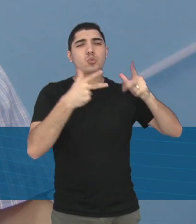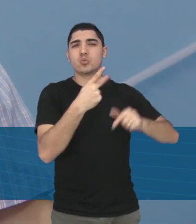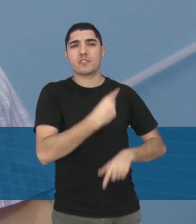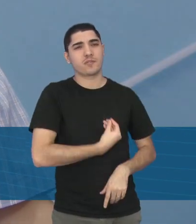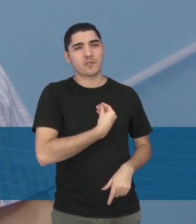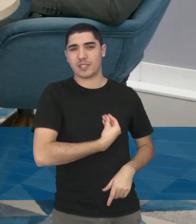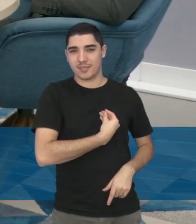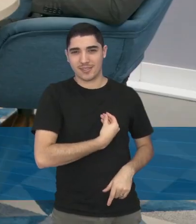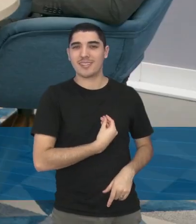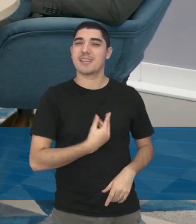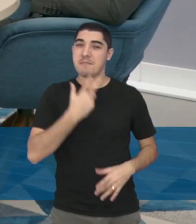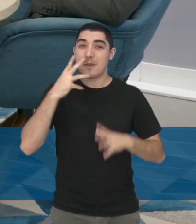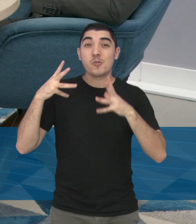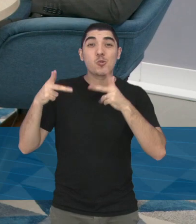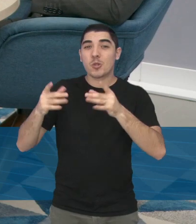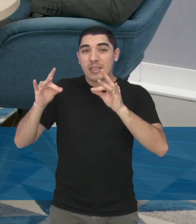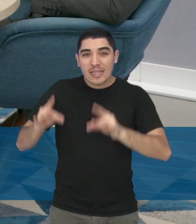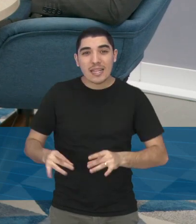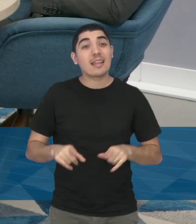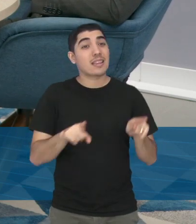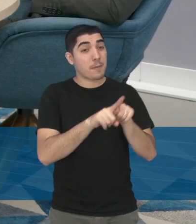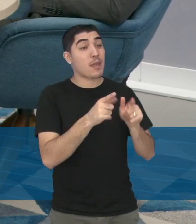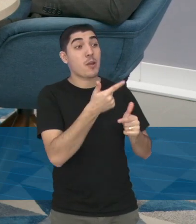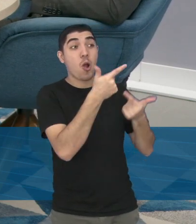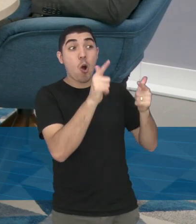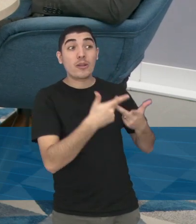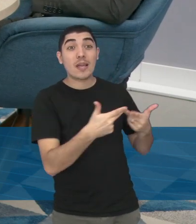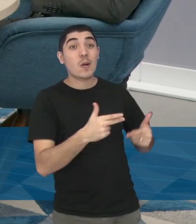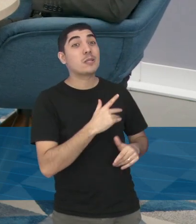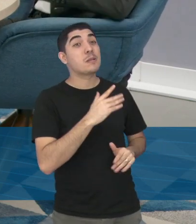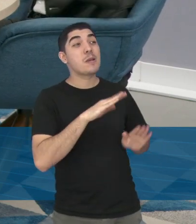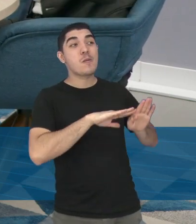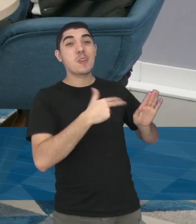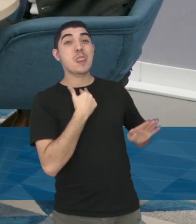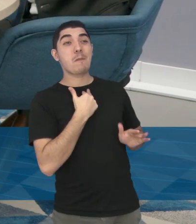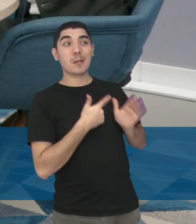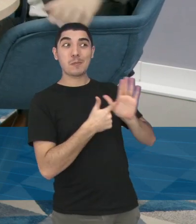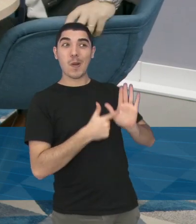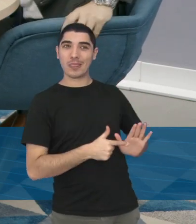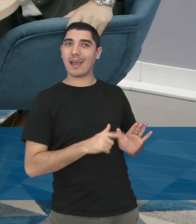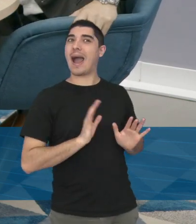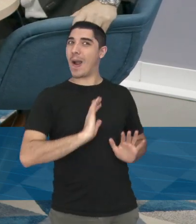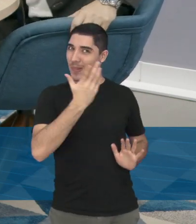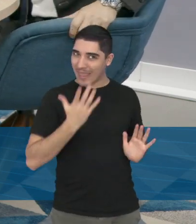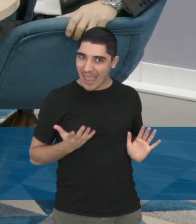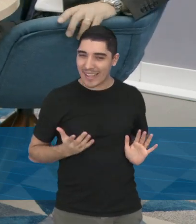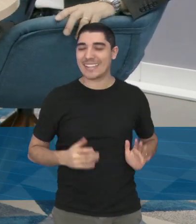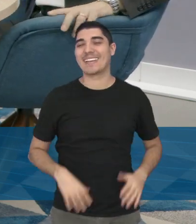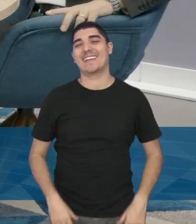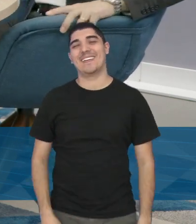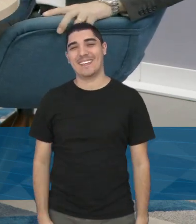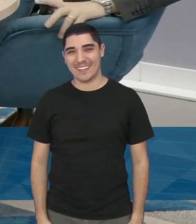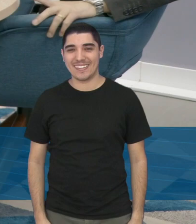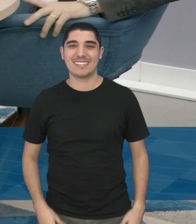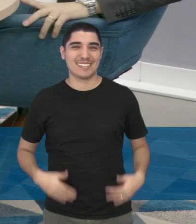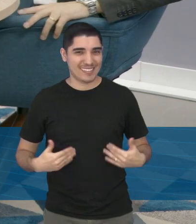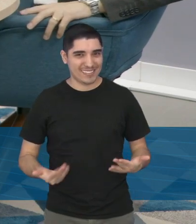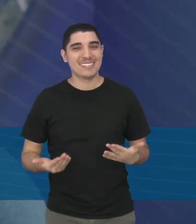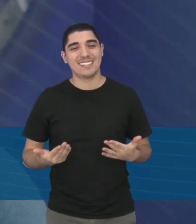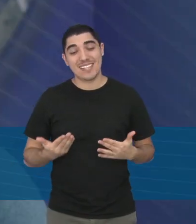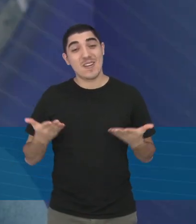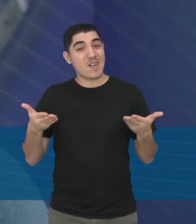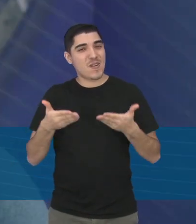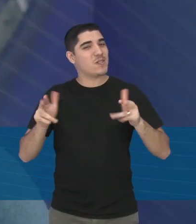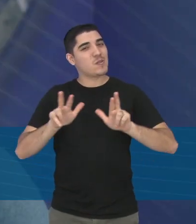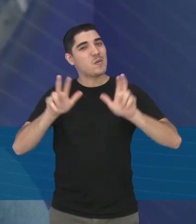Tudo, né? Exatamente. Cada detalhe. Até o que não devia aparecer. Bom, a gente está